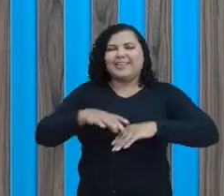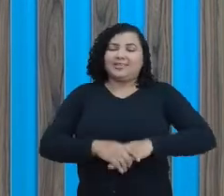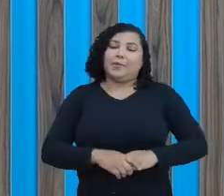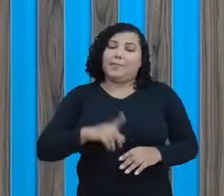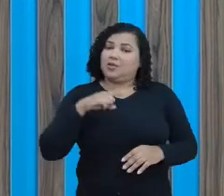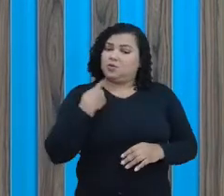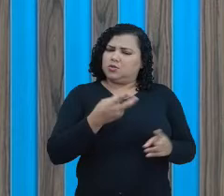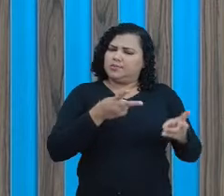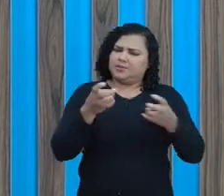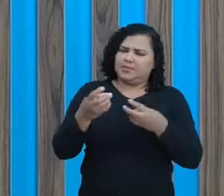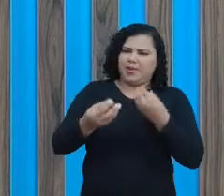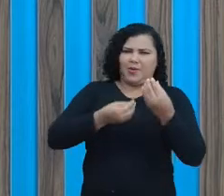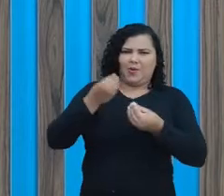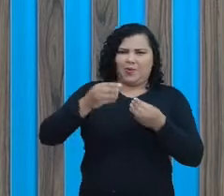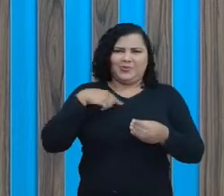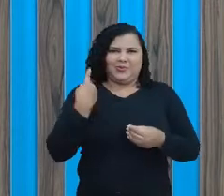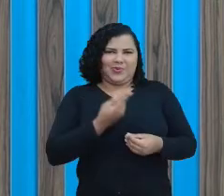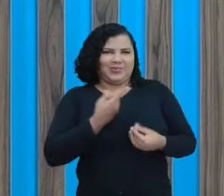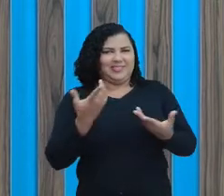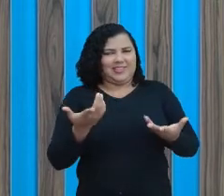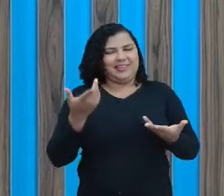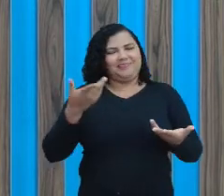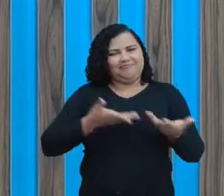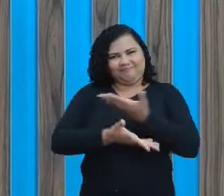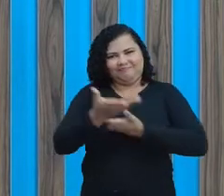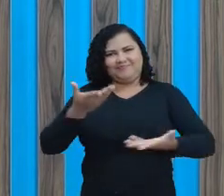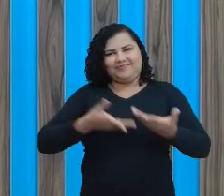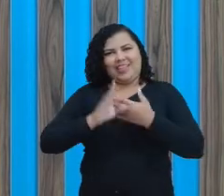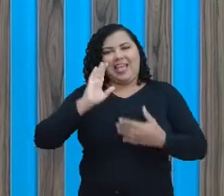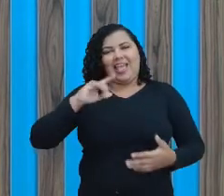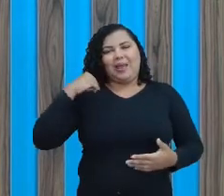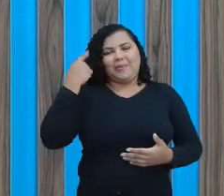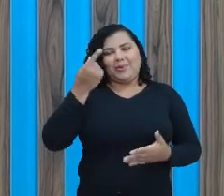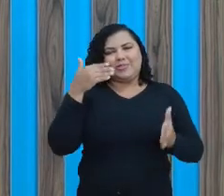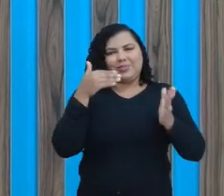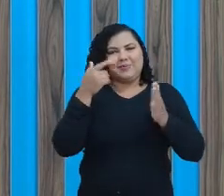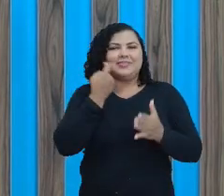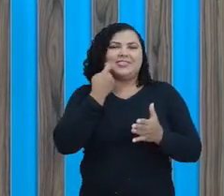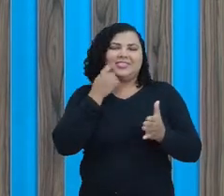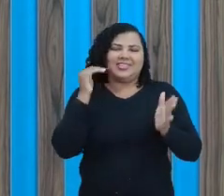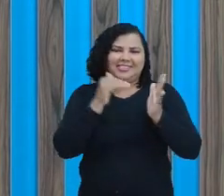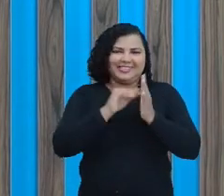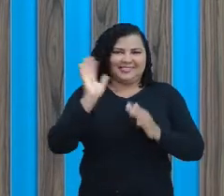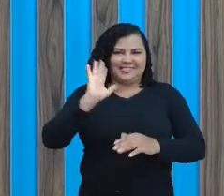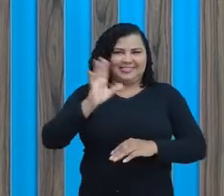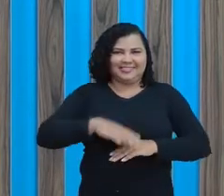Para a gente saber como é que a gente está com vocês. Até a próxima sexta-feira.